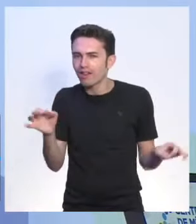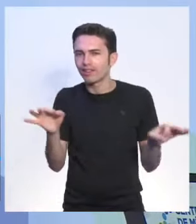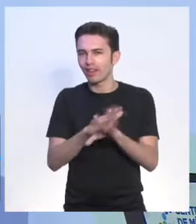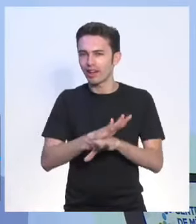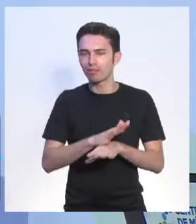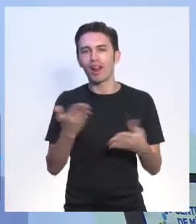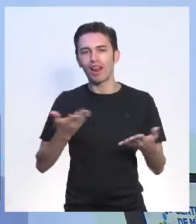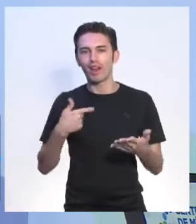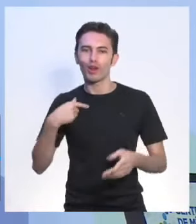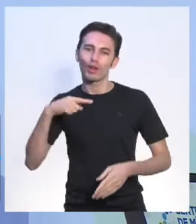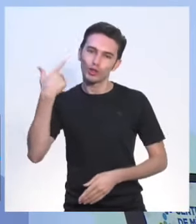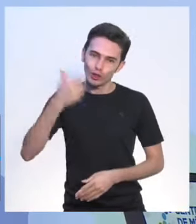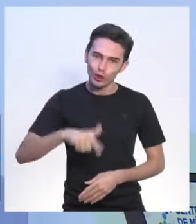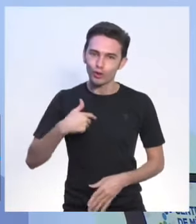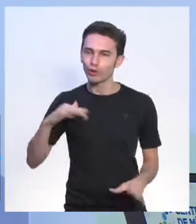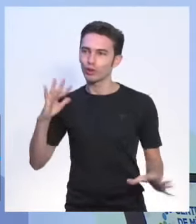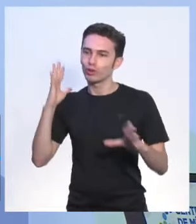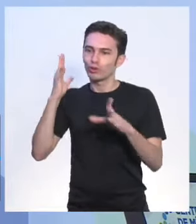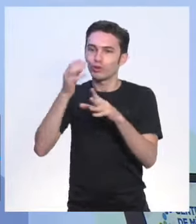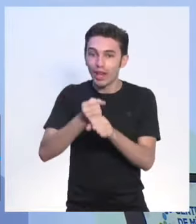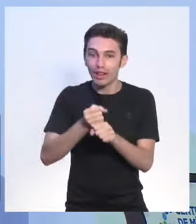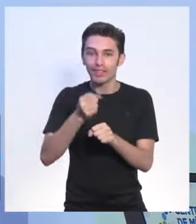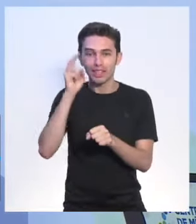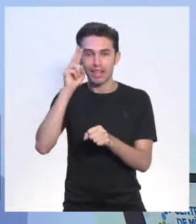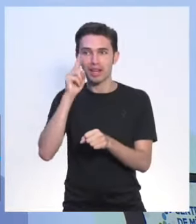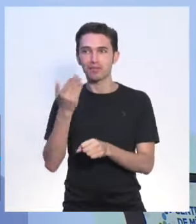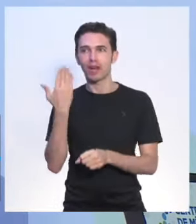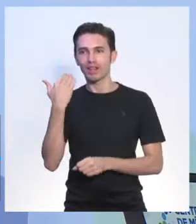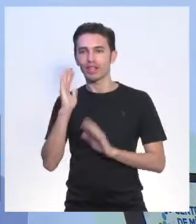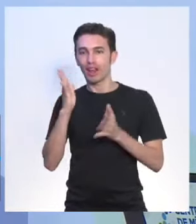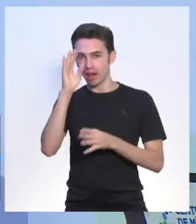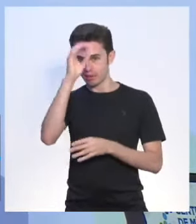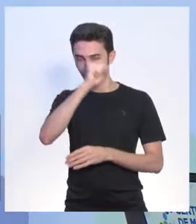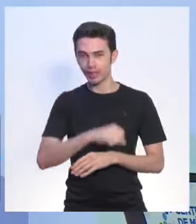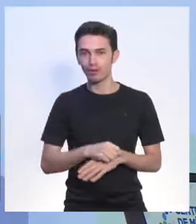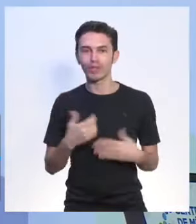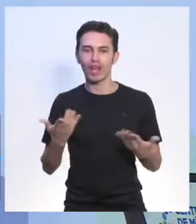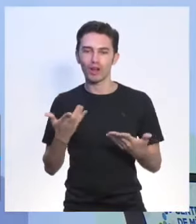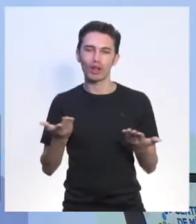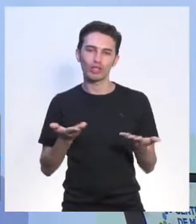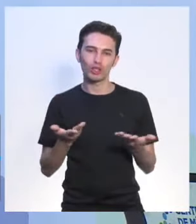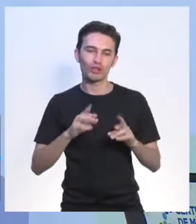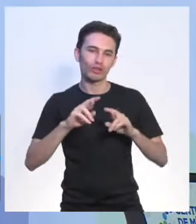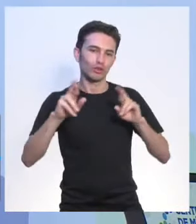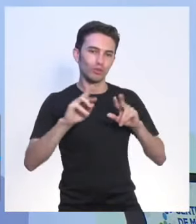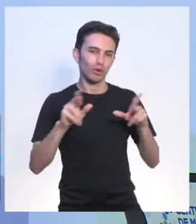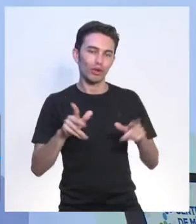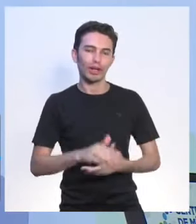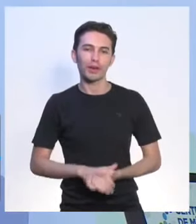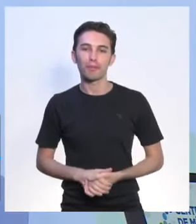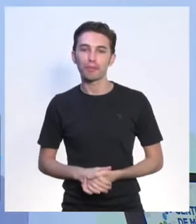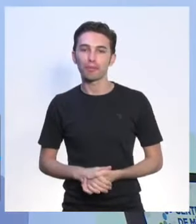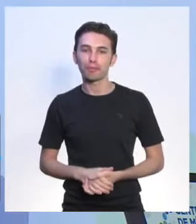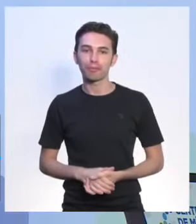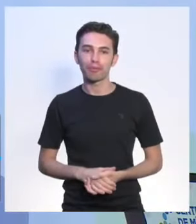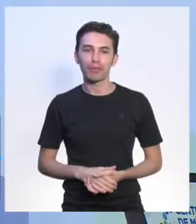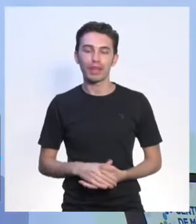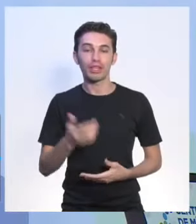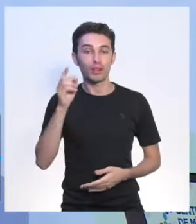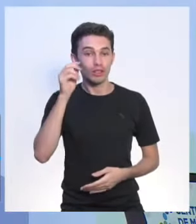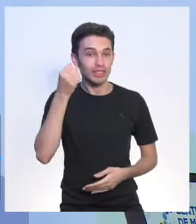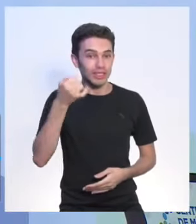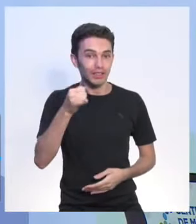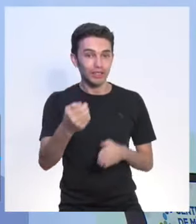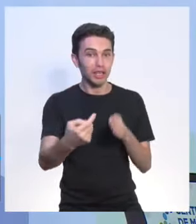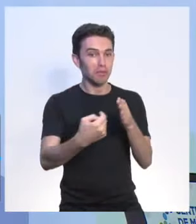revisão, usando aquilo que nós vimos, com uma outra abordagem, ok? Então, antes de você perguntar lá no chat se a aula é repetida, não